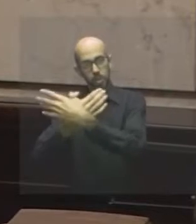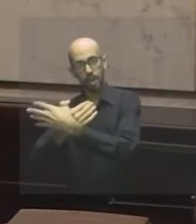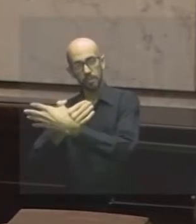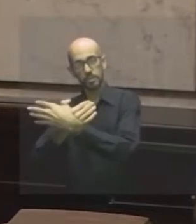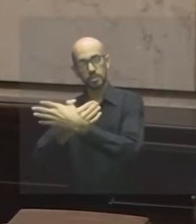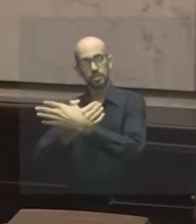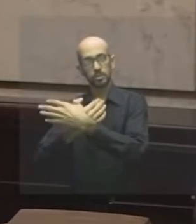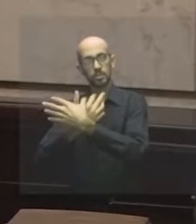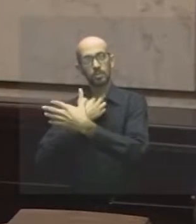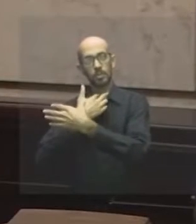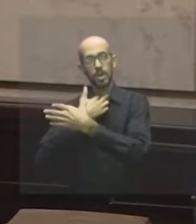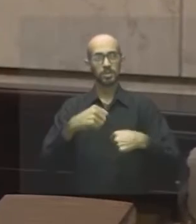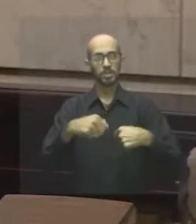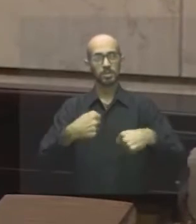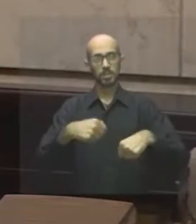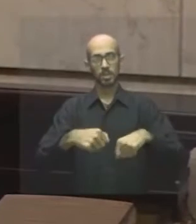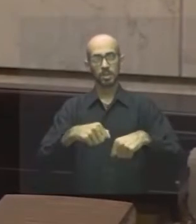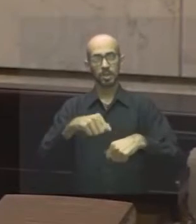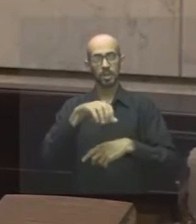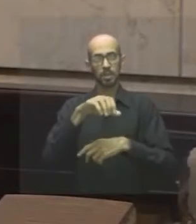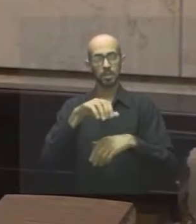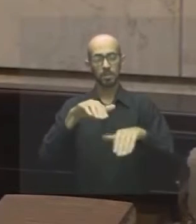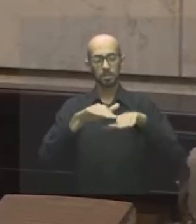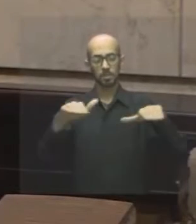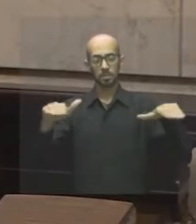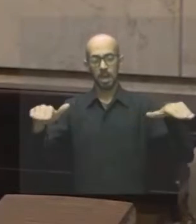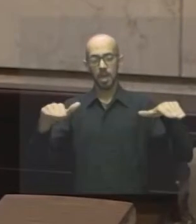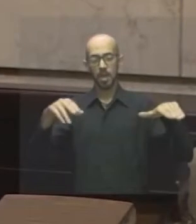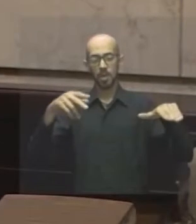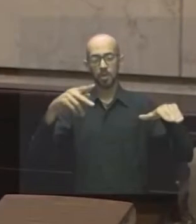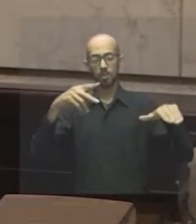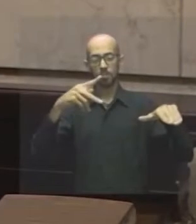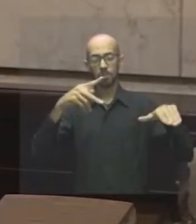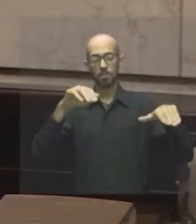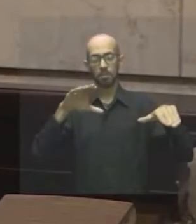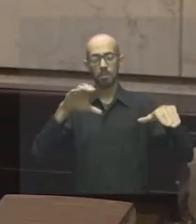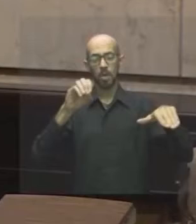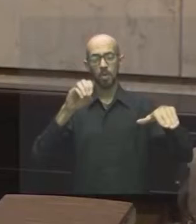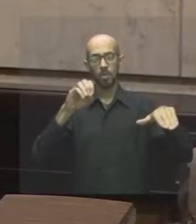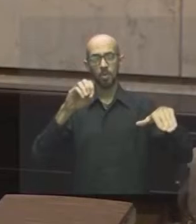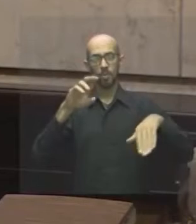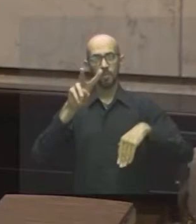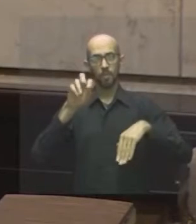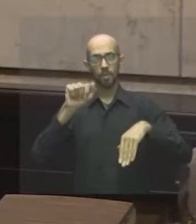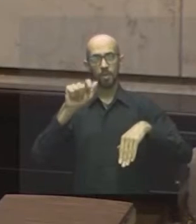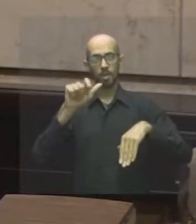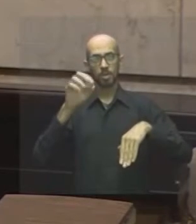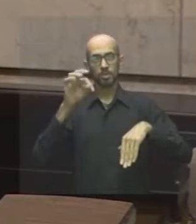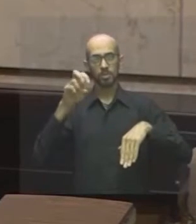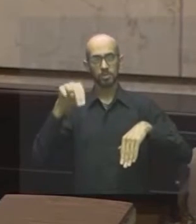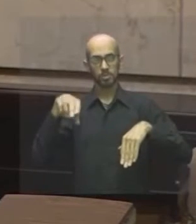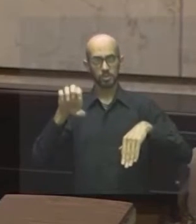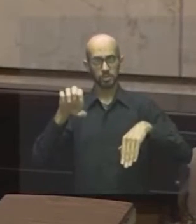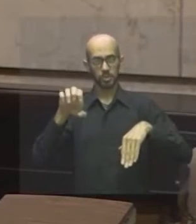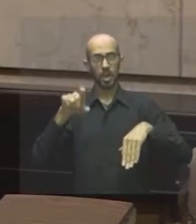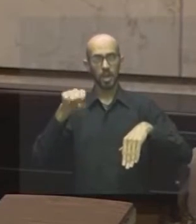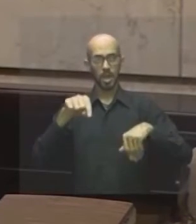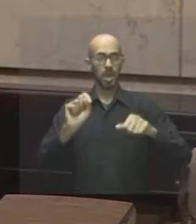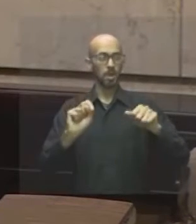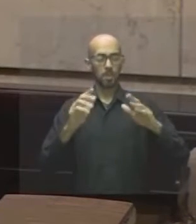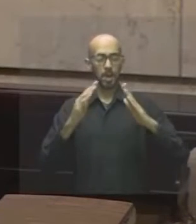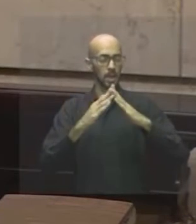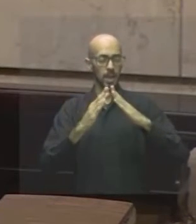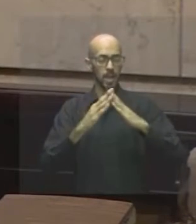um prédio estranho. Nós estamos falando de um novo Canecão, de um novo equipamento cultural à altura da cidade do Rio de